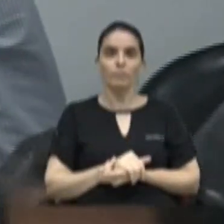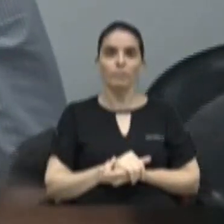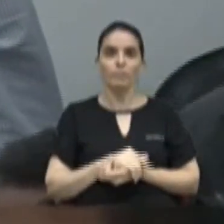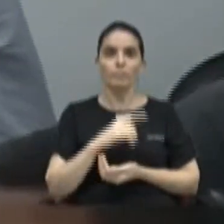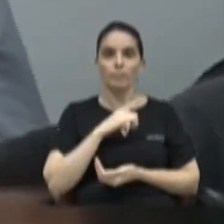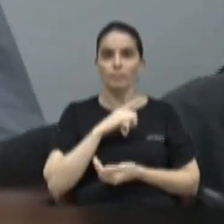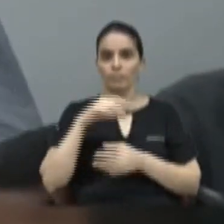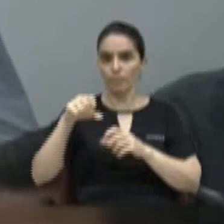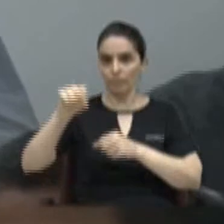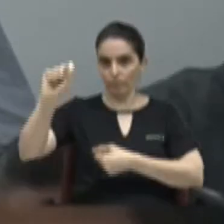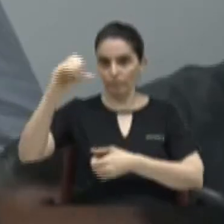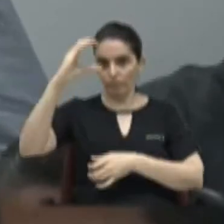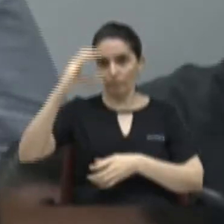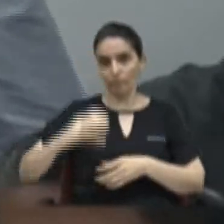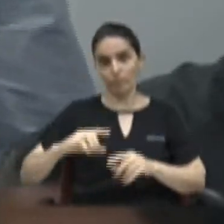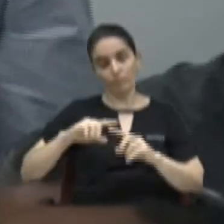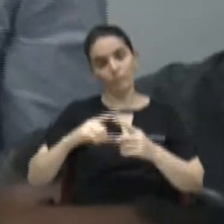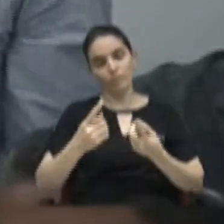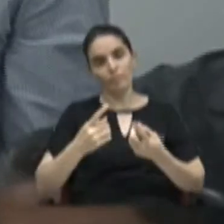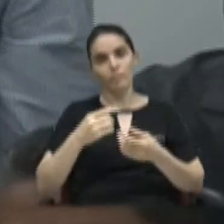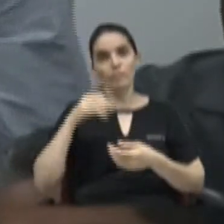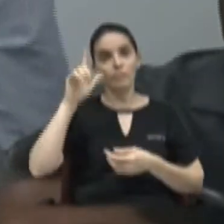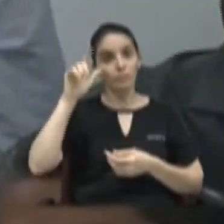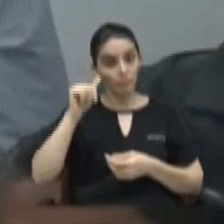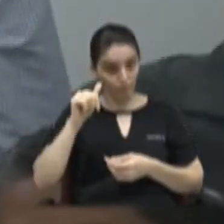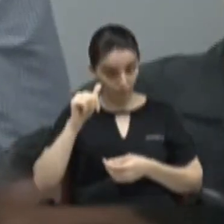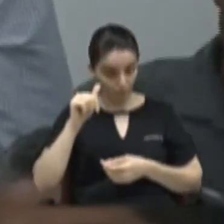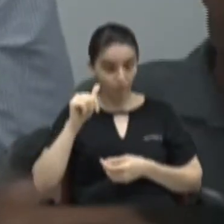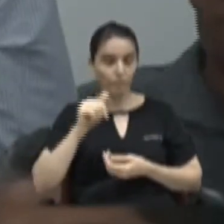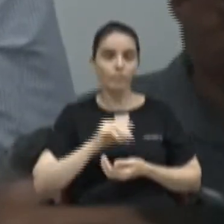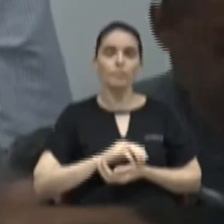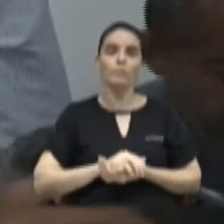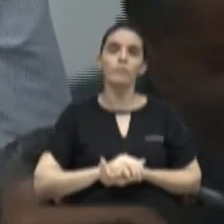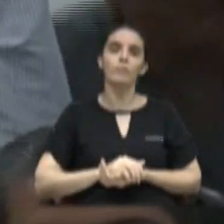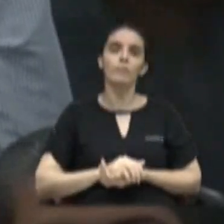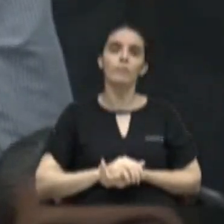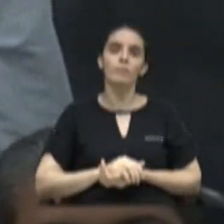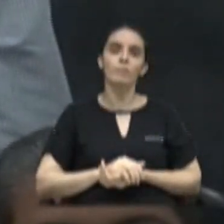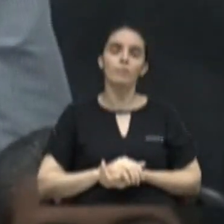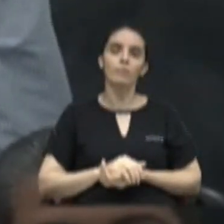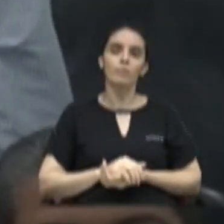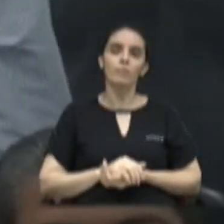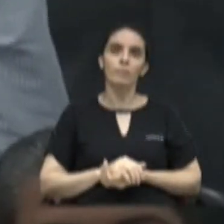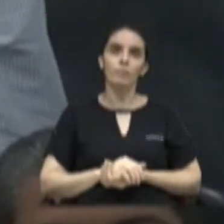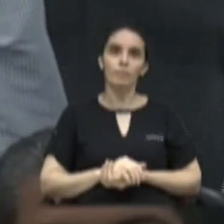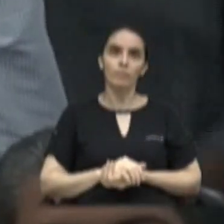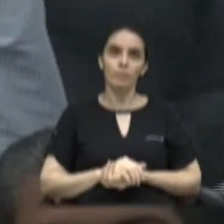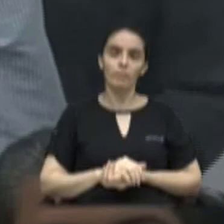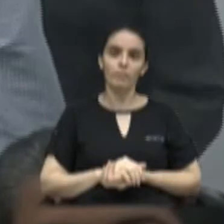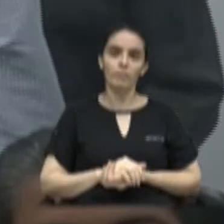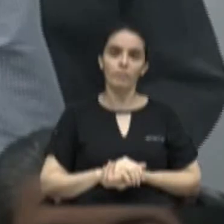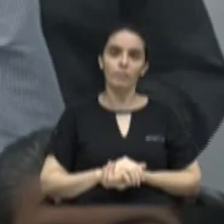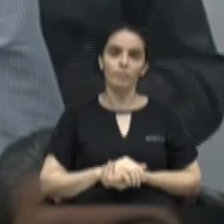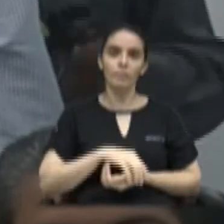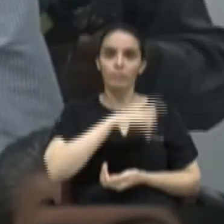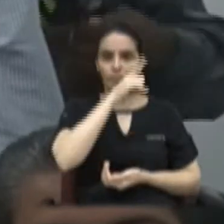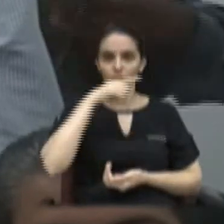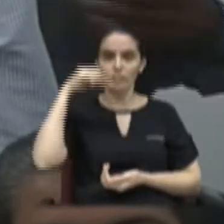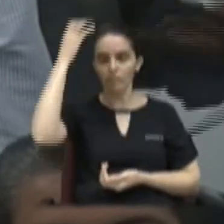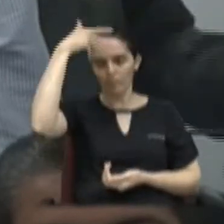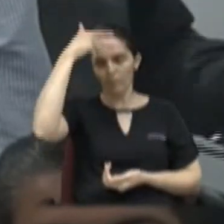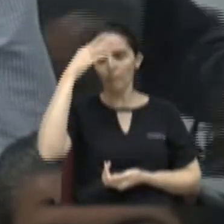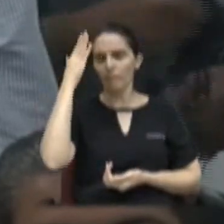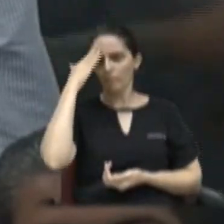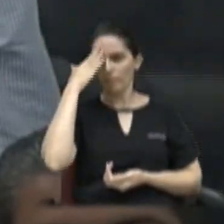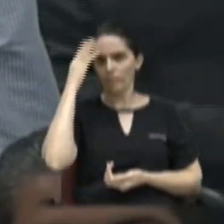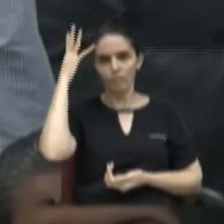e não devemos faltar, mas depois o cidadão dará tempo até de vocês comparecer. A vereadora Érica, a vereadora Maia estão sabendo, a